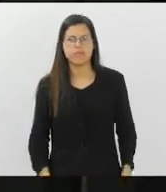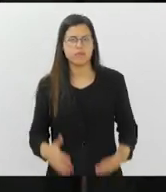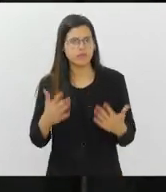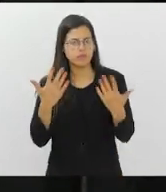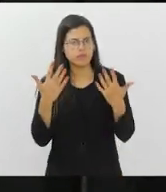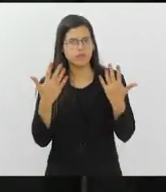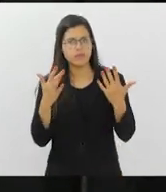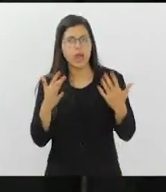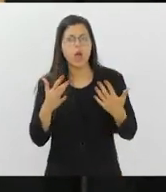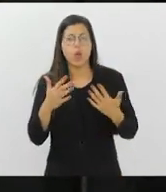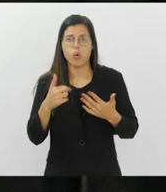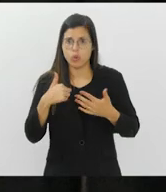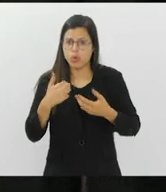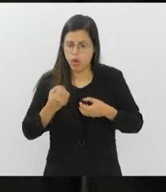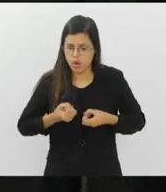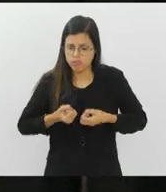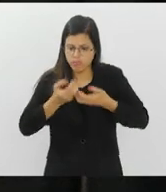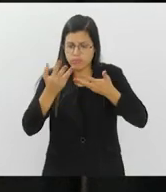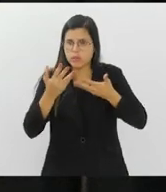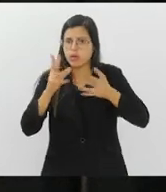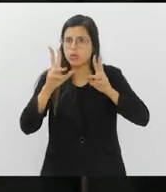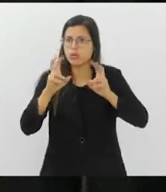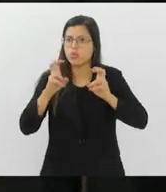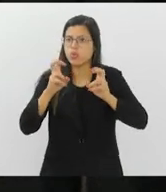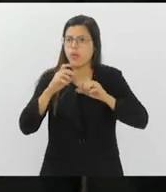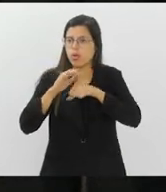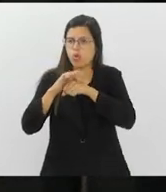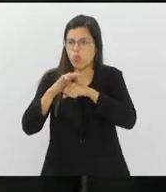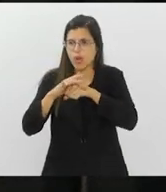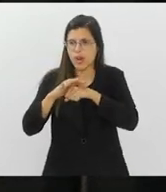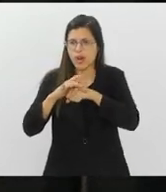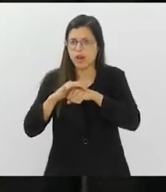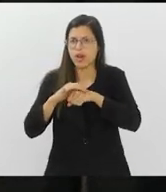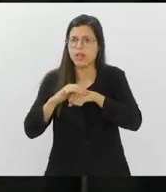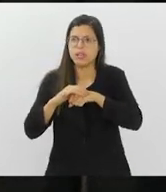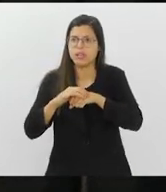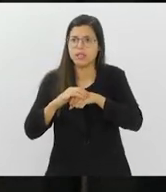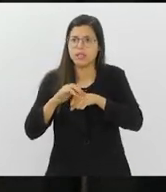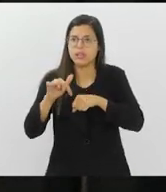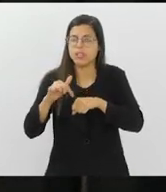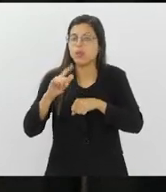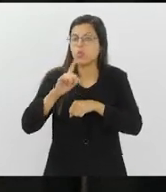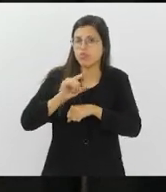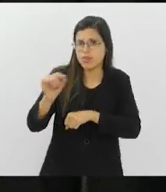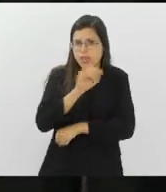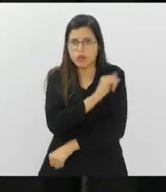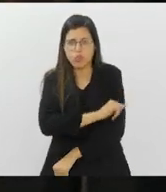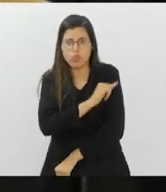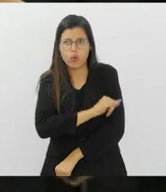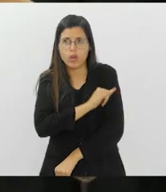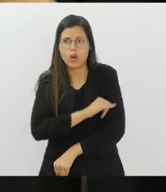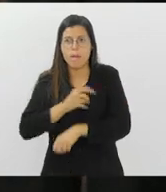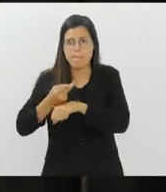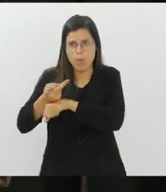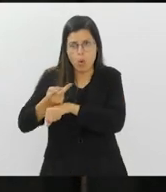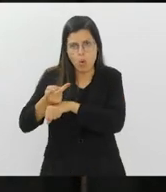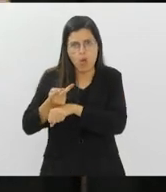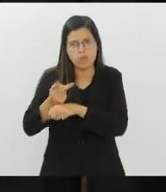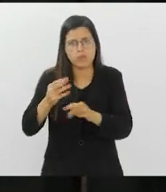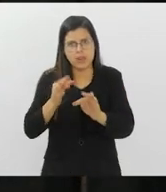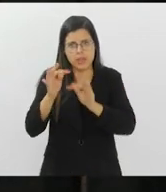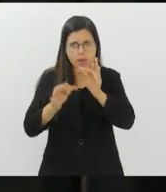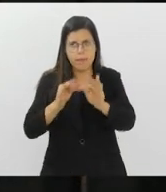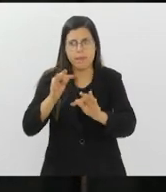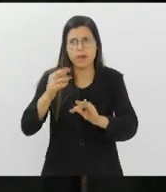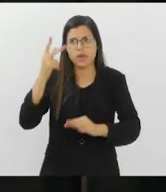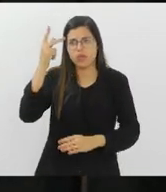Quando eu conto a minha história sobre a insuficiência adrenal, que eu saí do Rio de Janeiro em busca de tratamento diagnóstico, que eu fui para São Paulo, que eu sempre falo que o